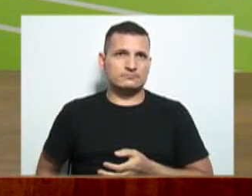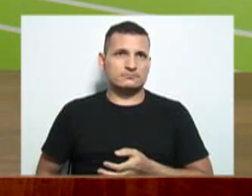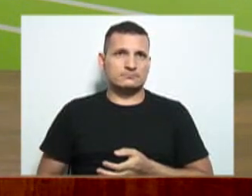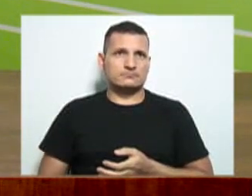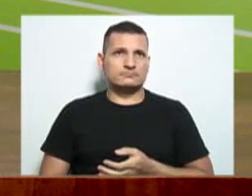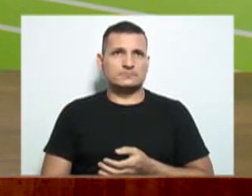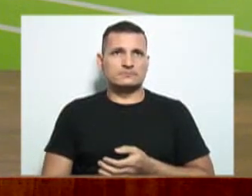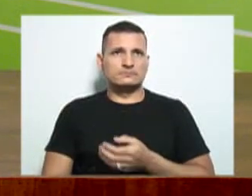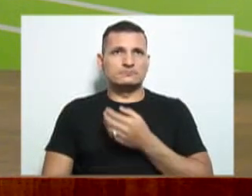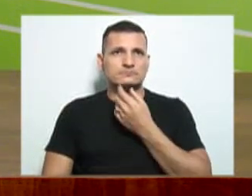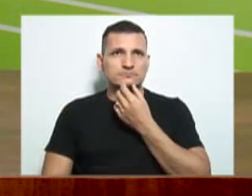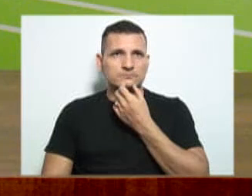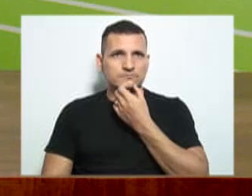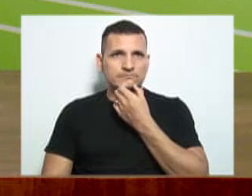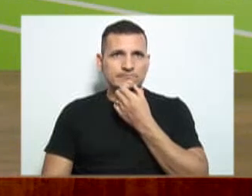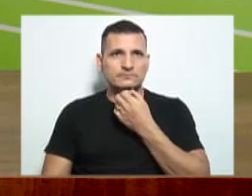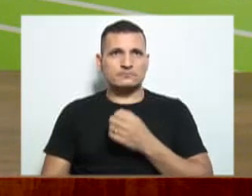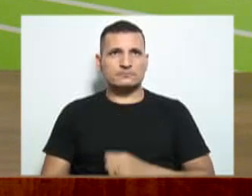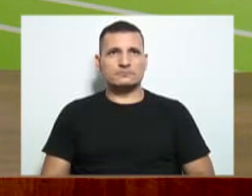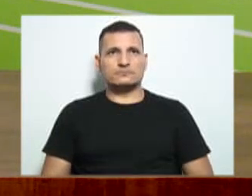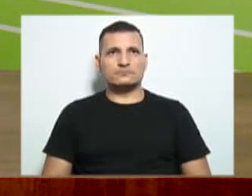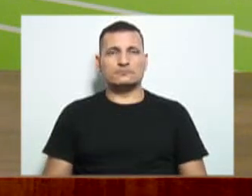A escola